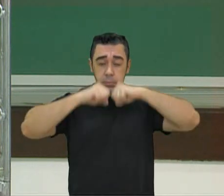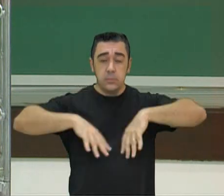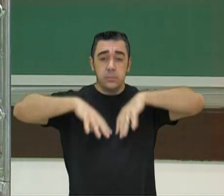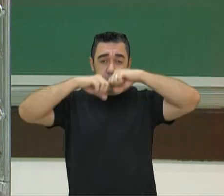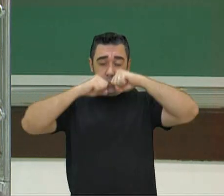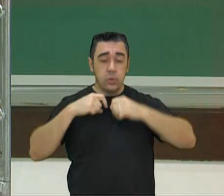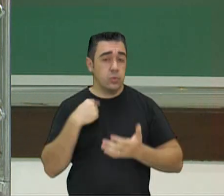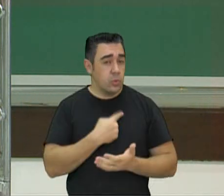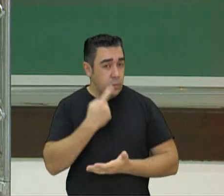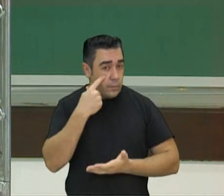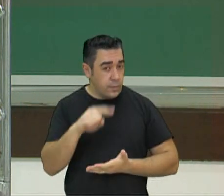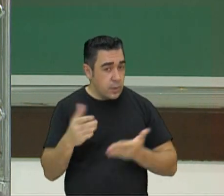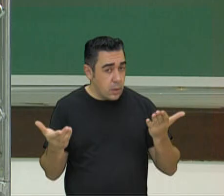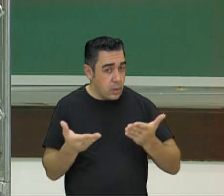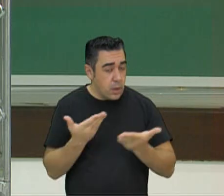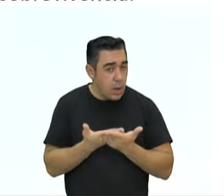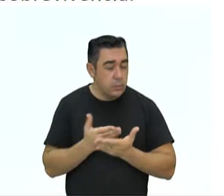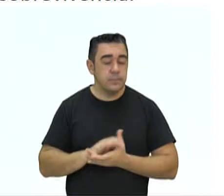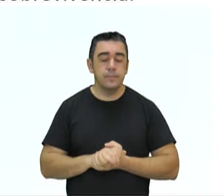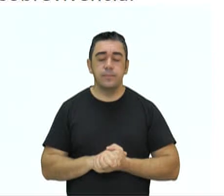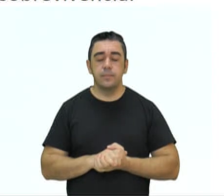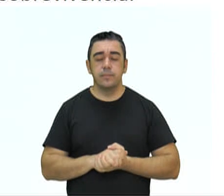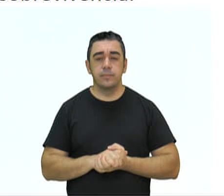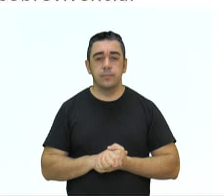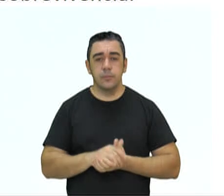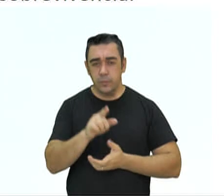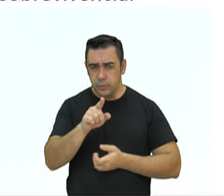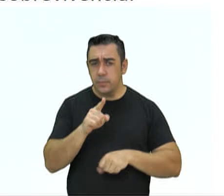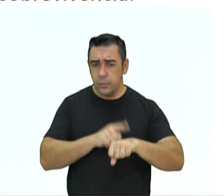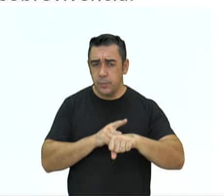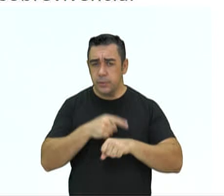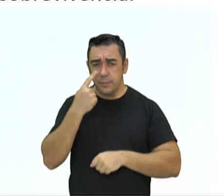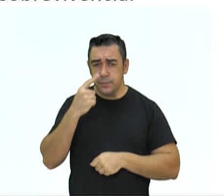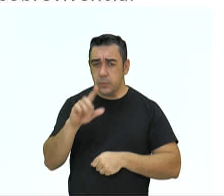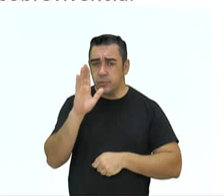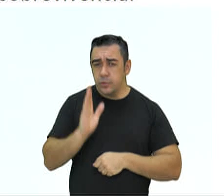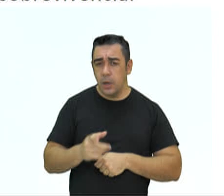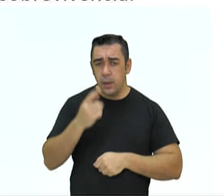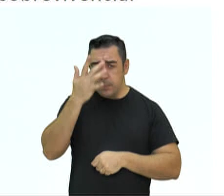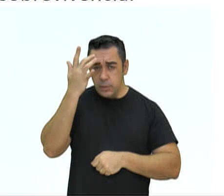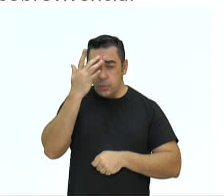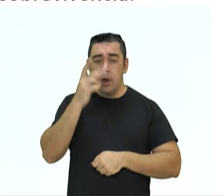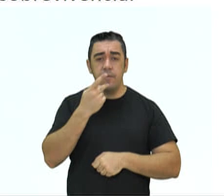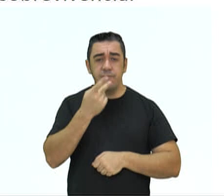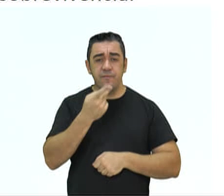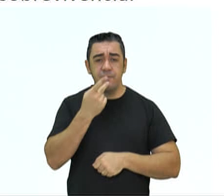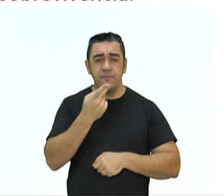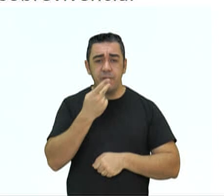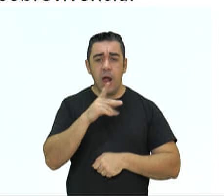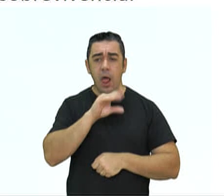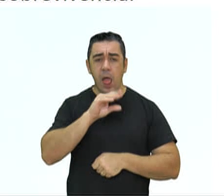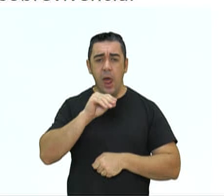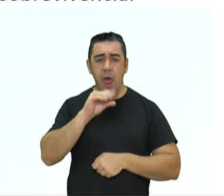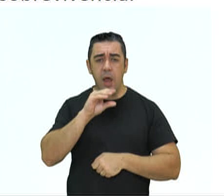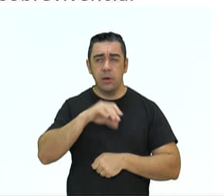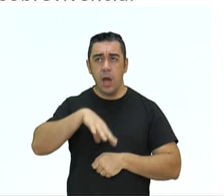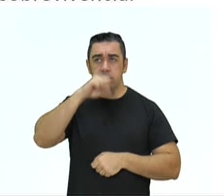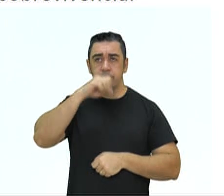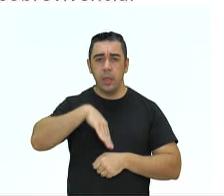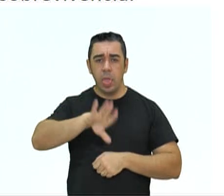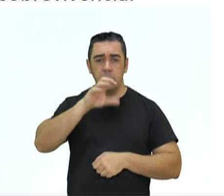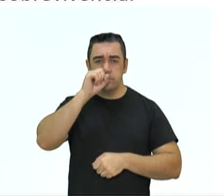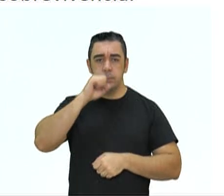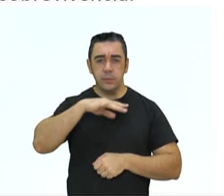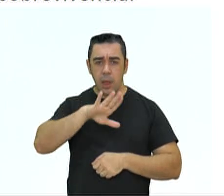correta que nós vamos estar vendo na aula de hoje. Então você em algum momento já ouviu falar que alguém fala respirando, inspira pelo nariz e expira